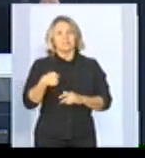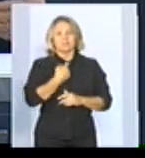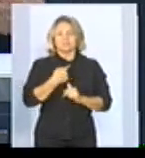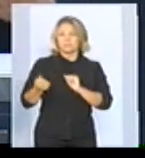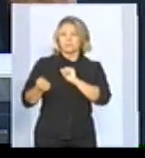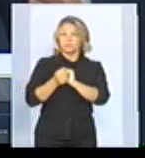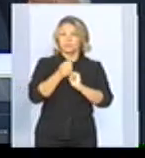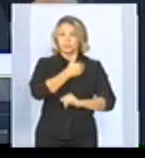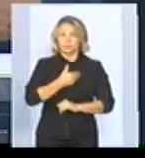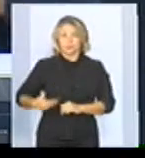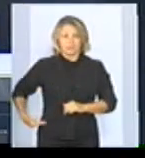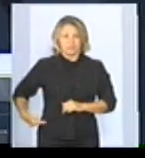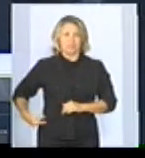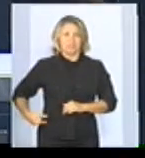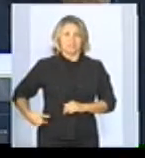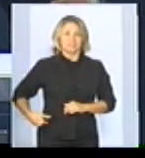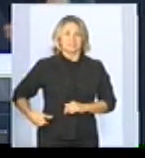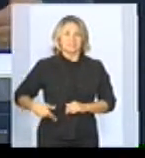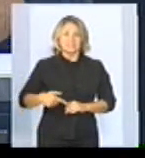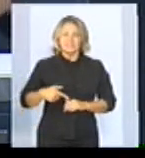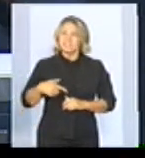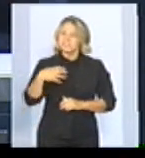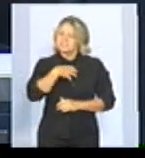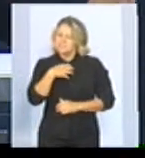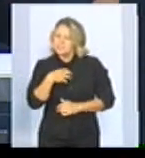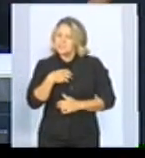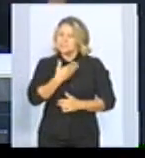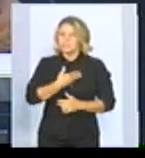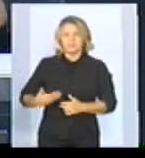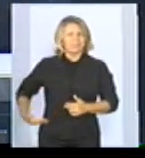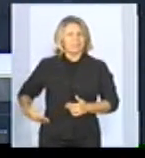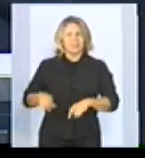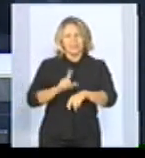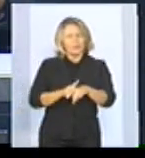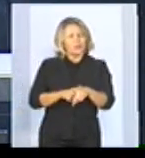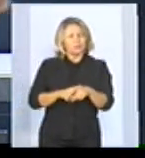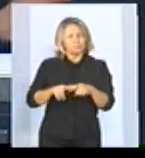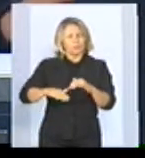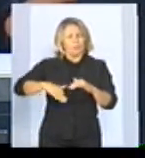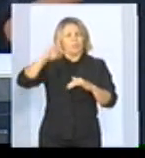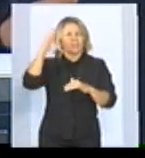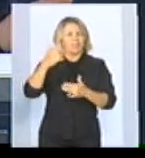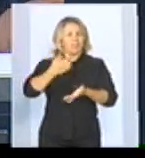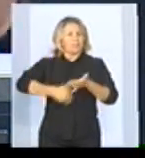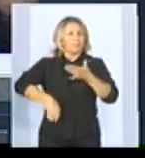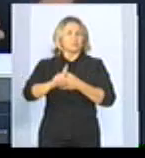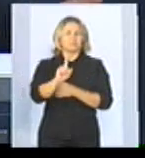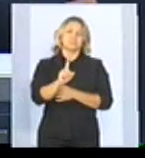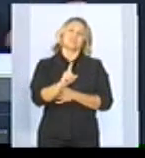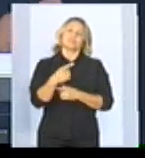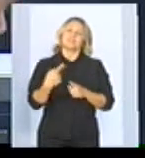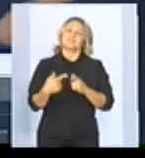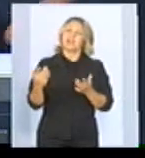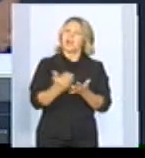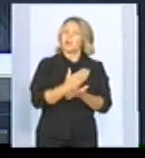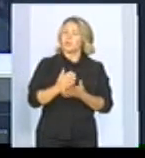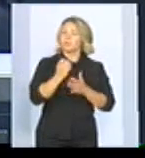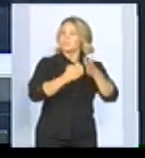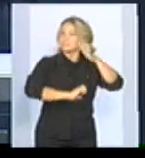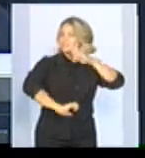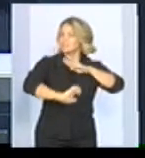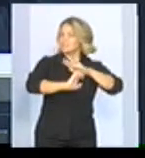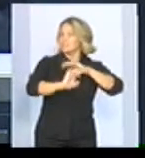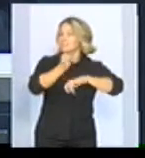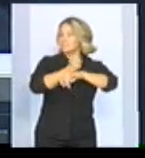eh tentando sensibilizar os governadores que não é hora de aumentar imposto e existe alguns estados por sorte a minoria ainda que